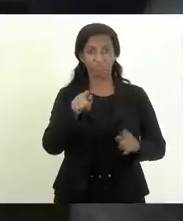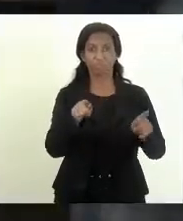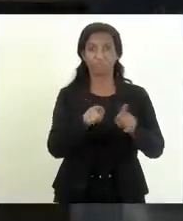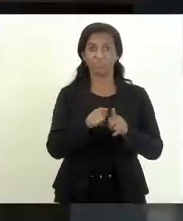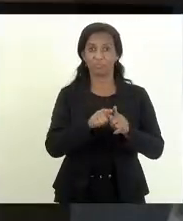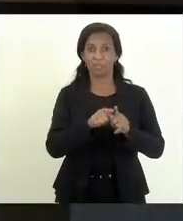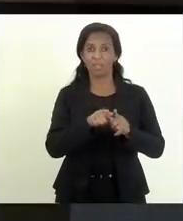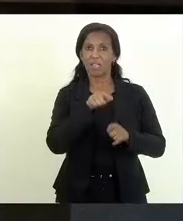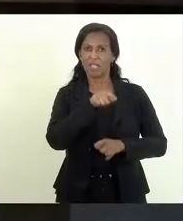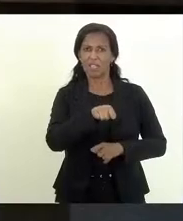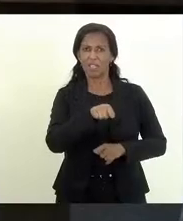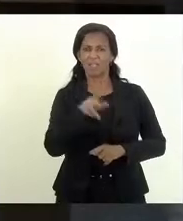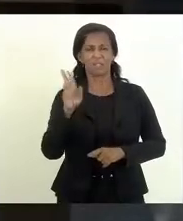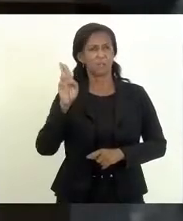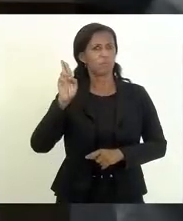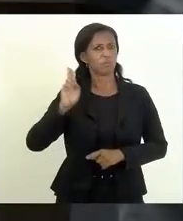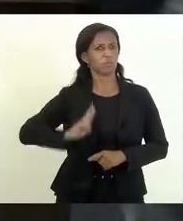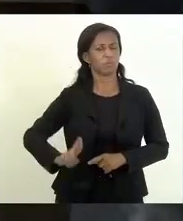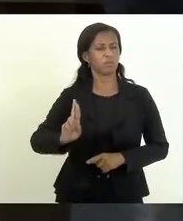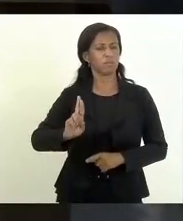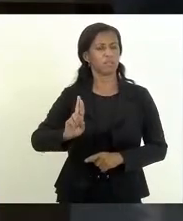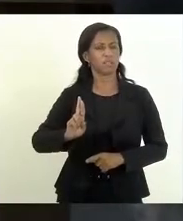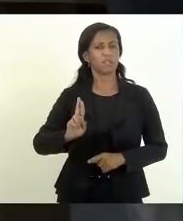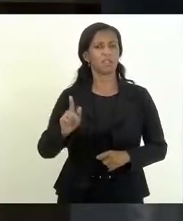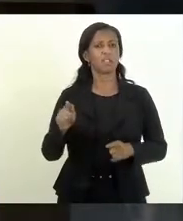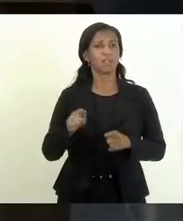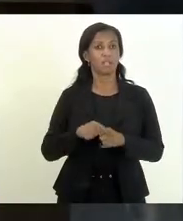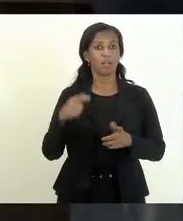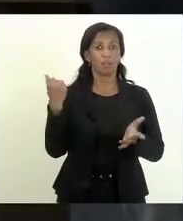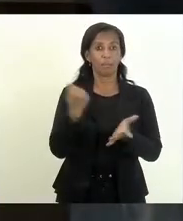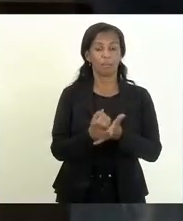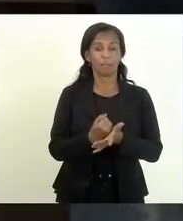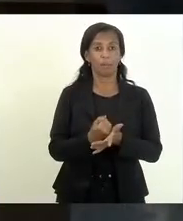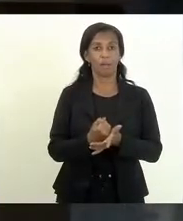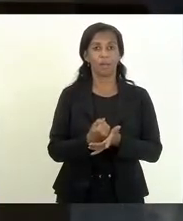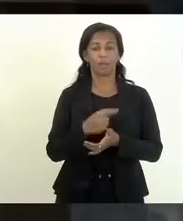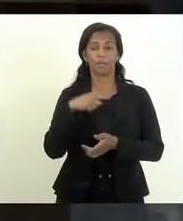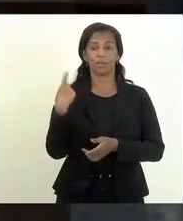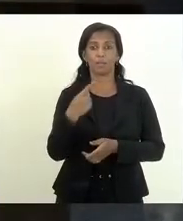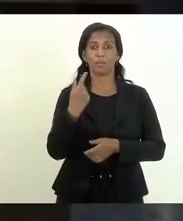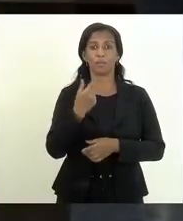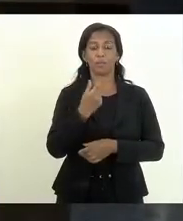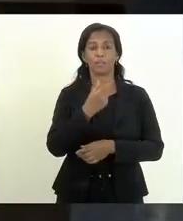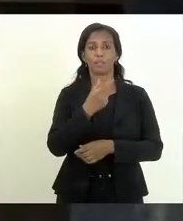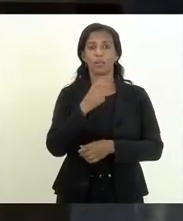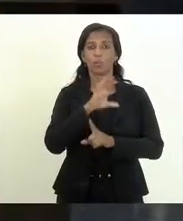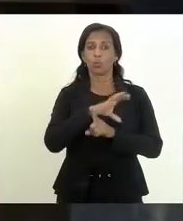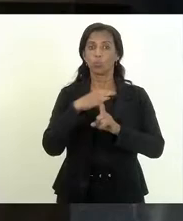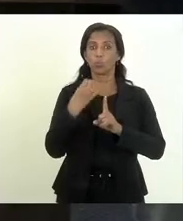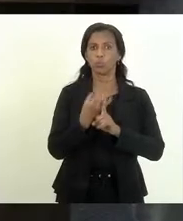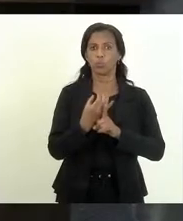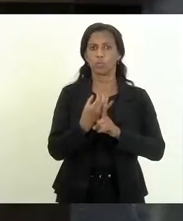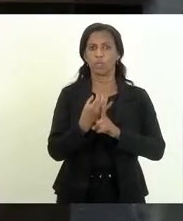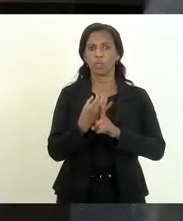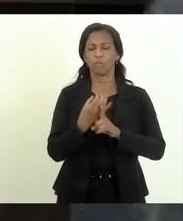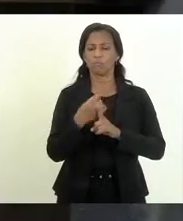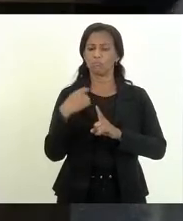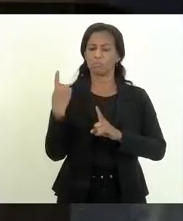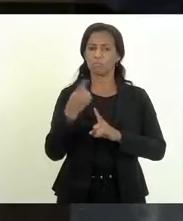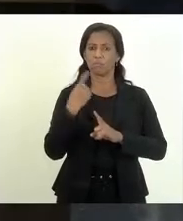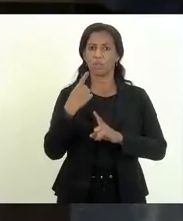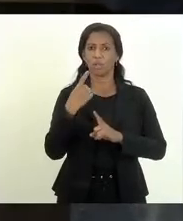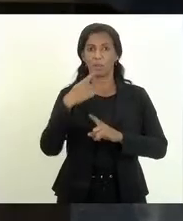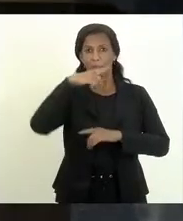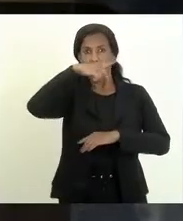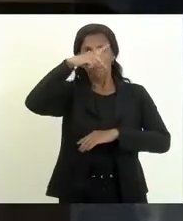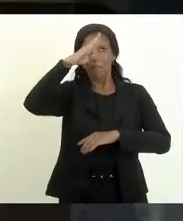esse sincretismo, esse ecumenismo, que é uma marca da nossa cultura, é uma marca da nossa civilização. O povo brasileiro é